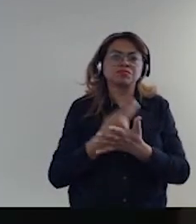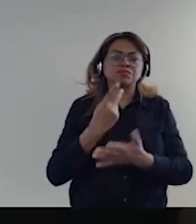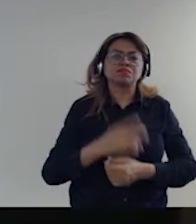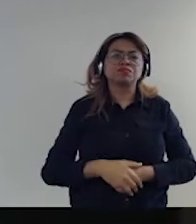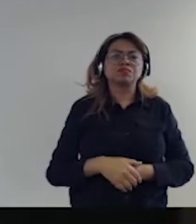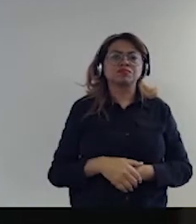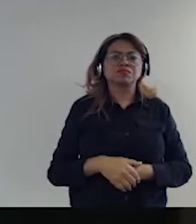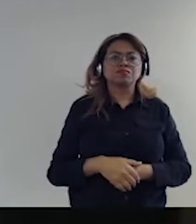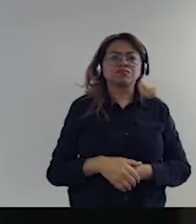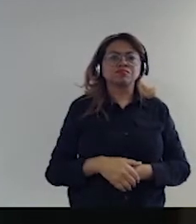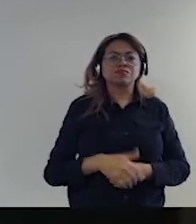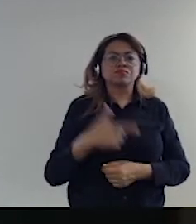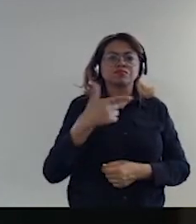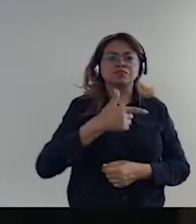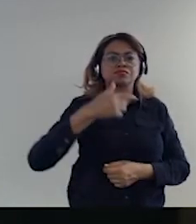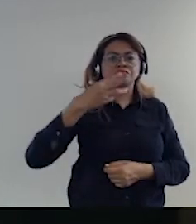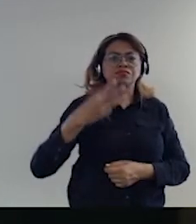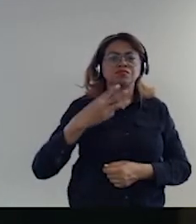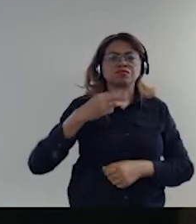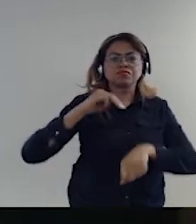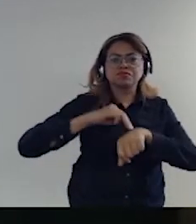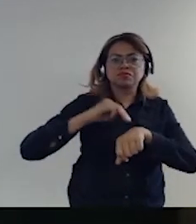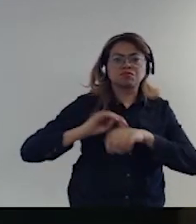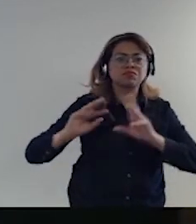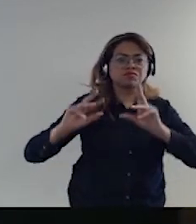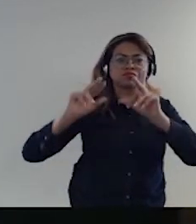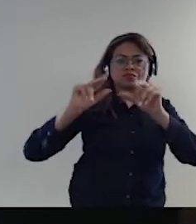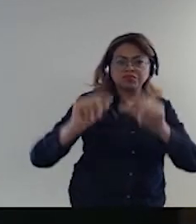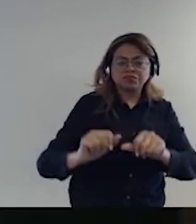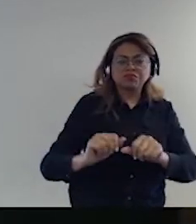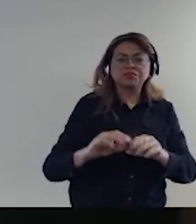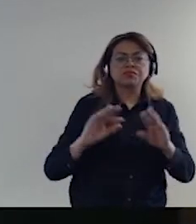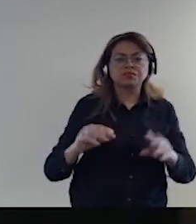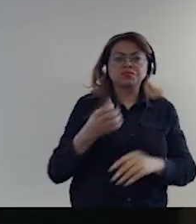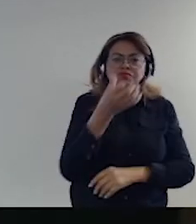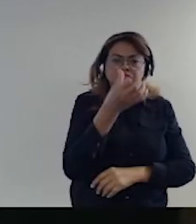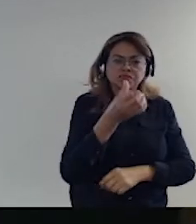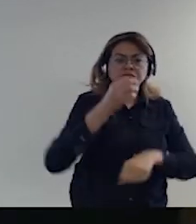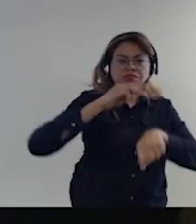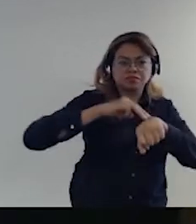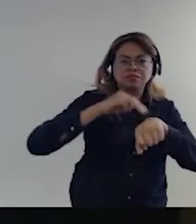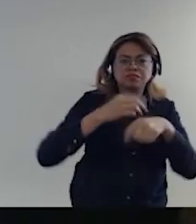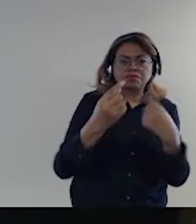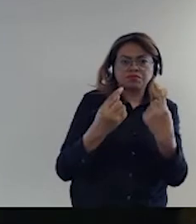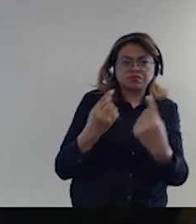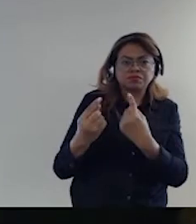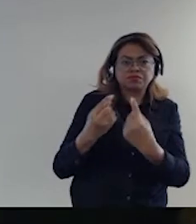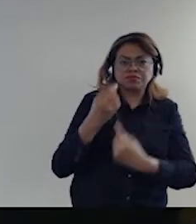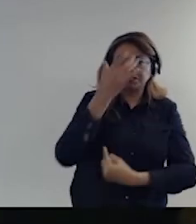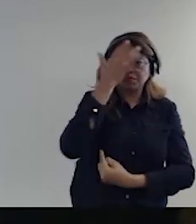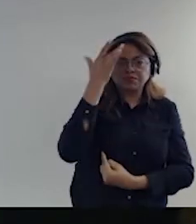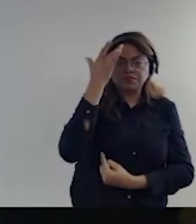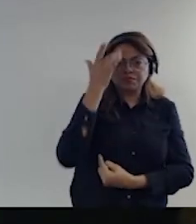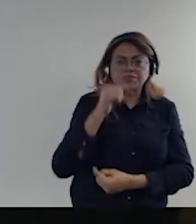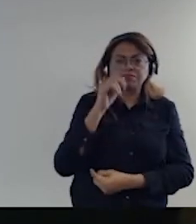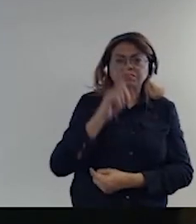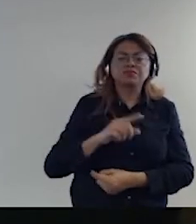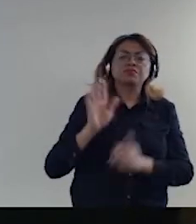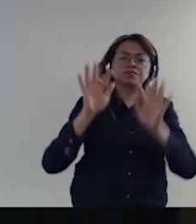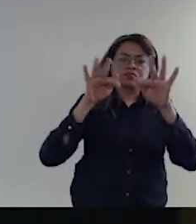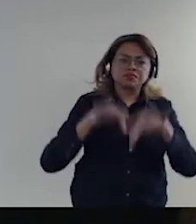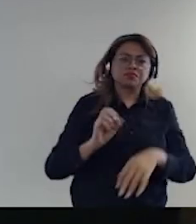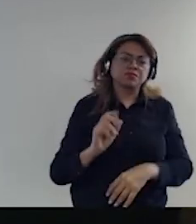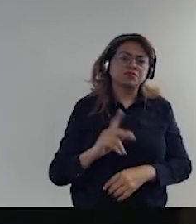Professor, nós temos 23 minutos no máximo para encerrar, então acho que 6 minutinhos para cada um, e aí a gente consegue finalizar dentro do